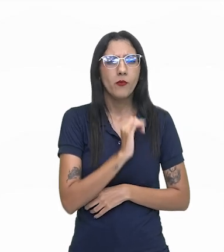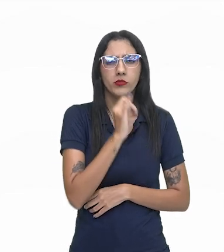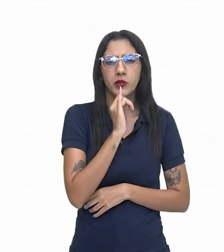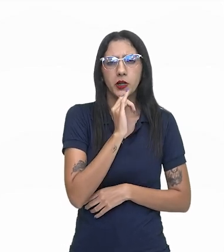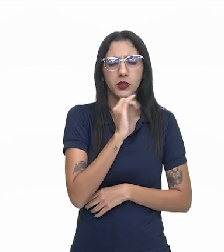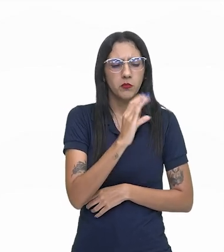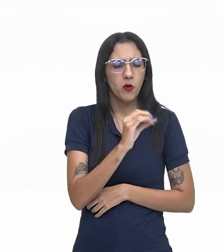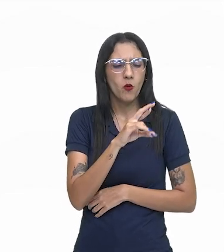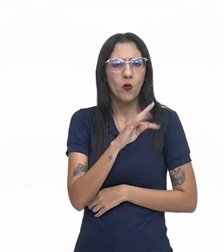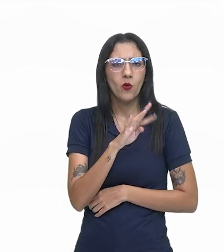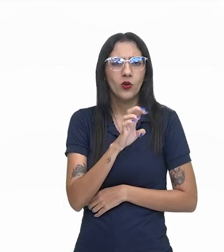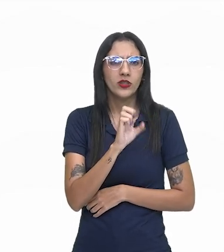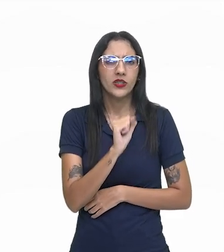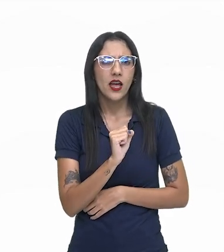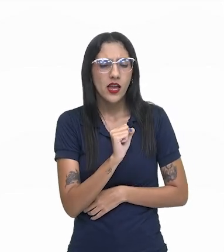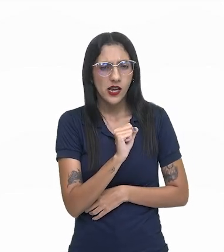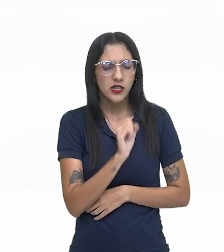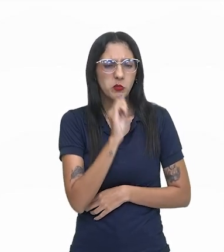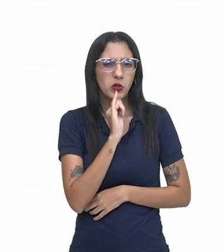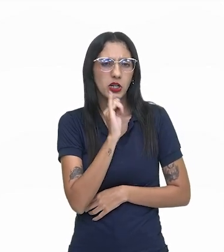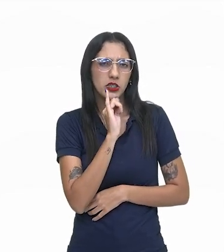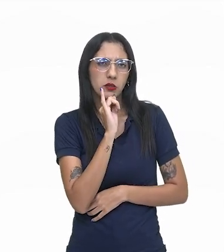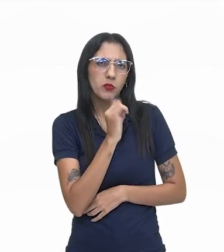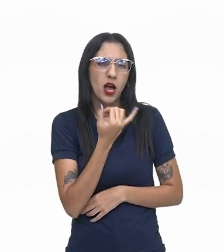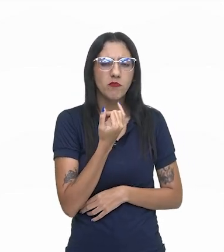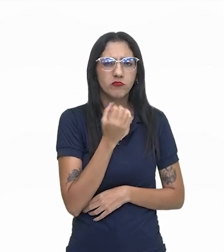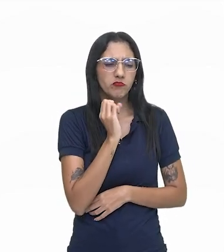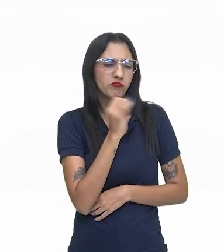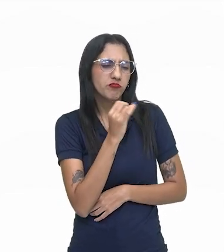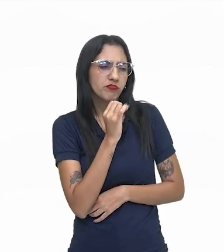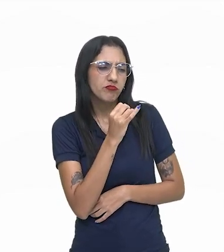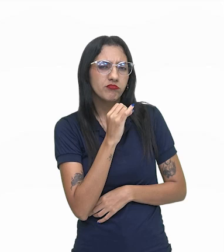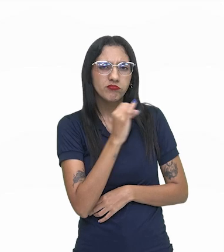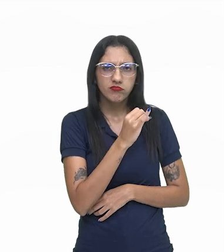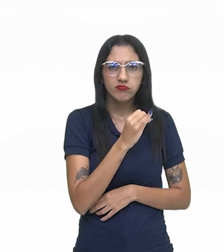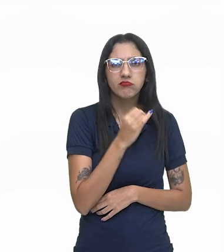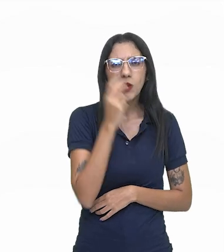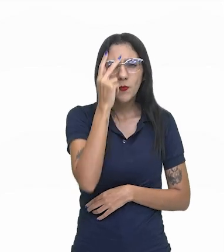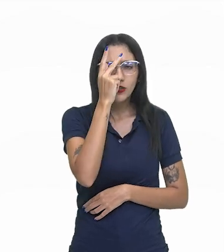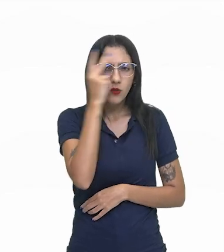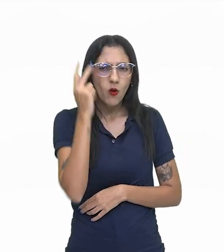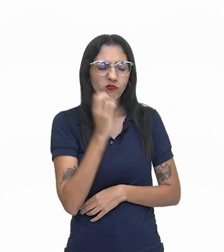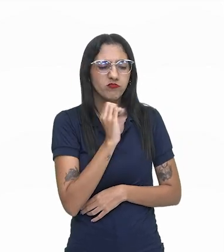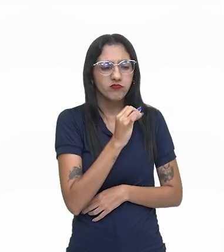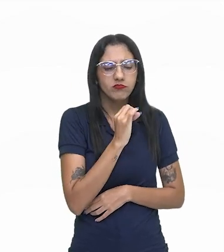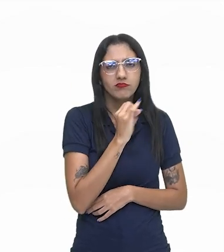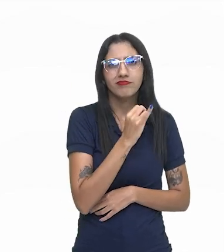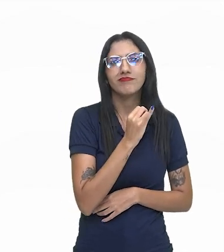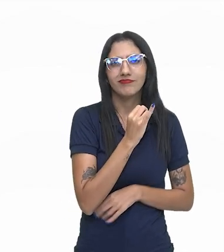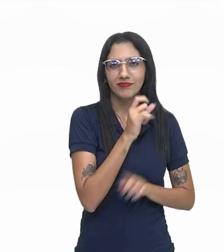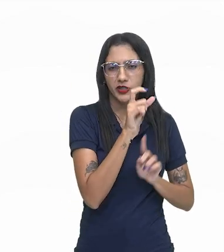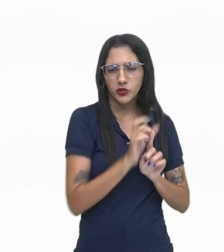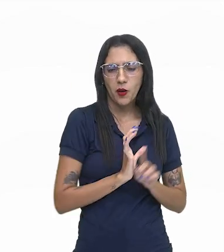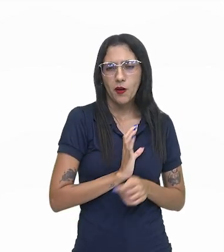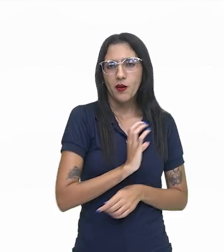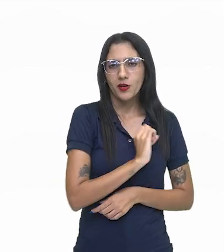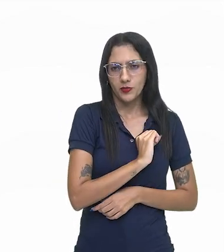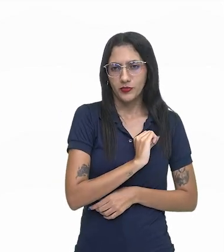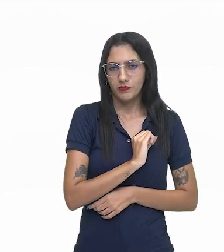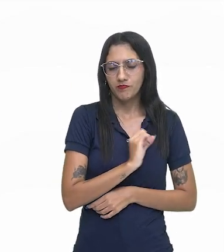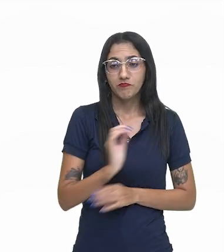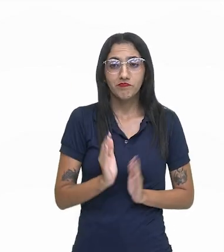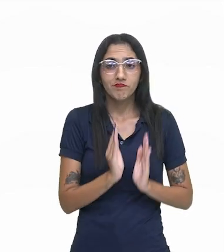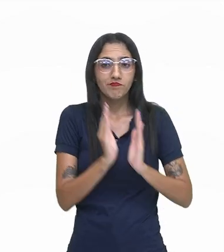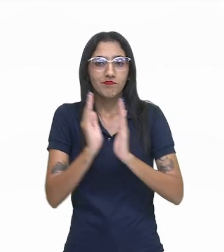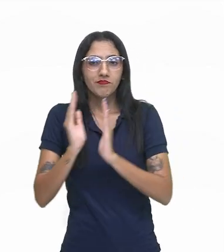cortês, vassalagem amorosa, falava de submissão, né? Na cantiga